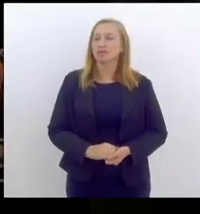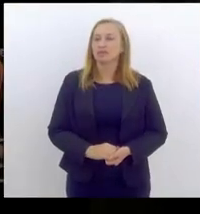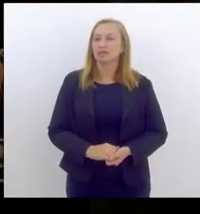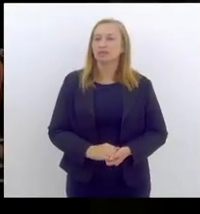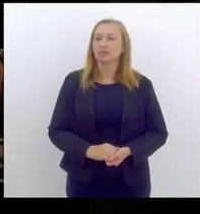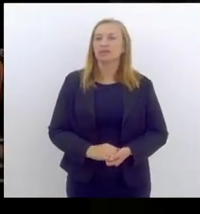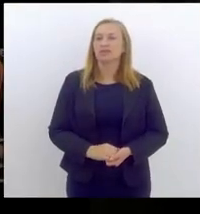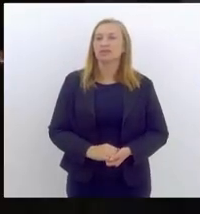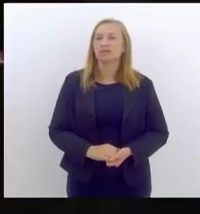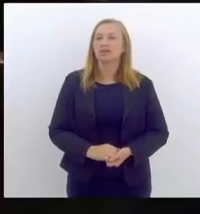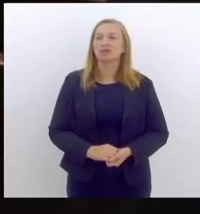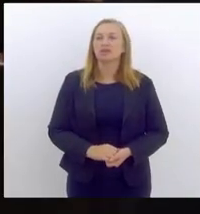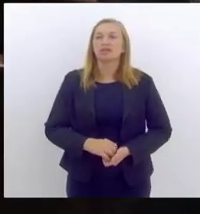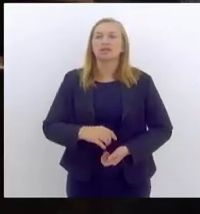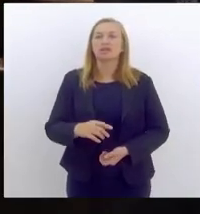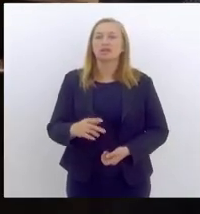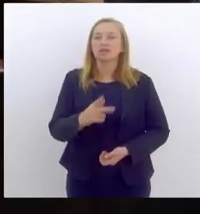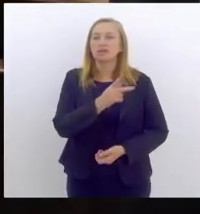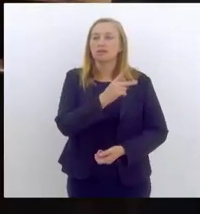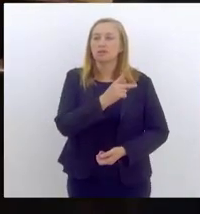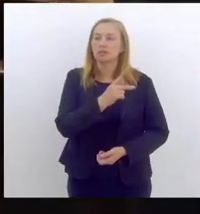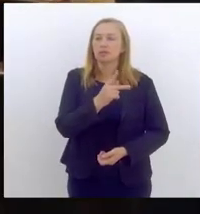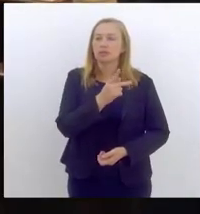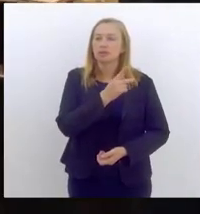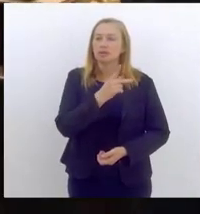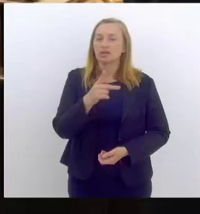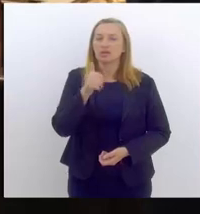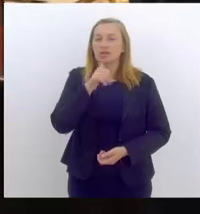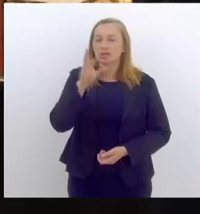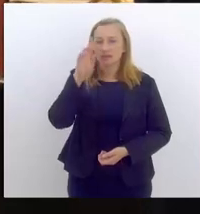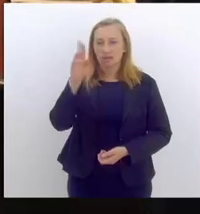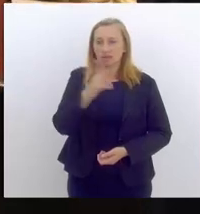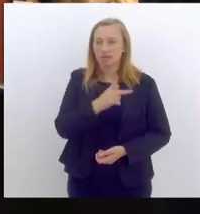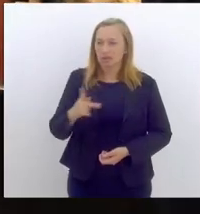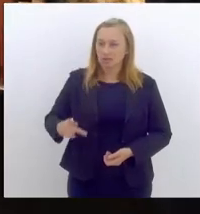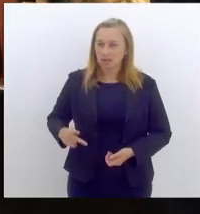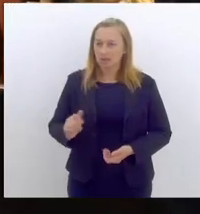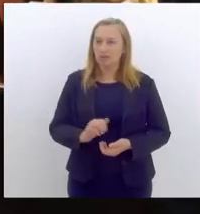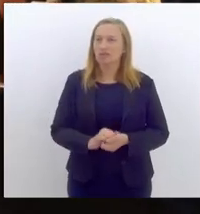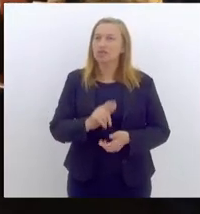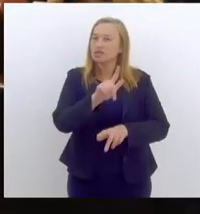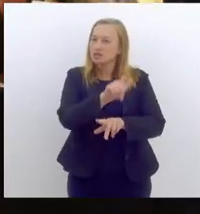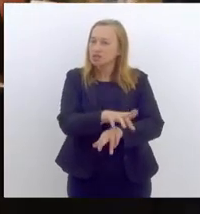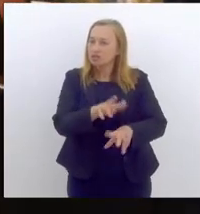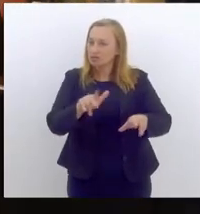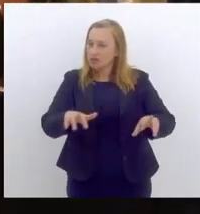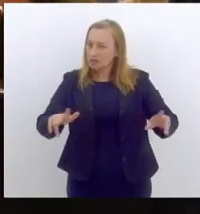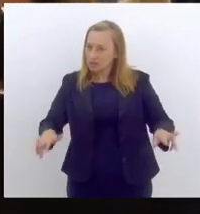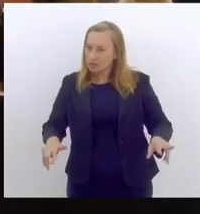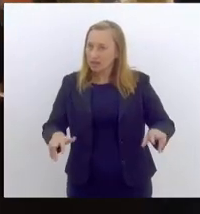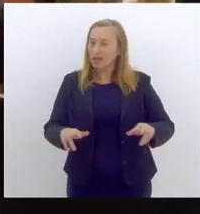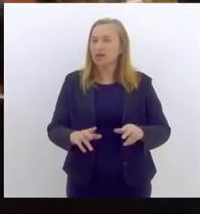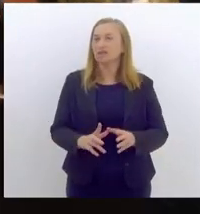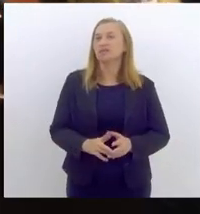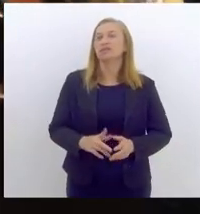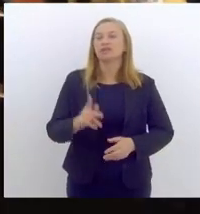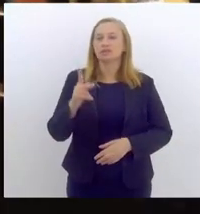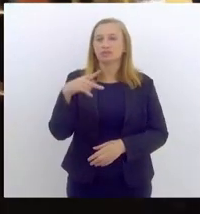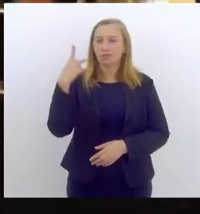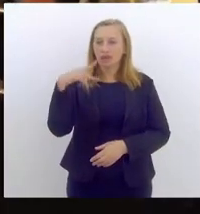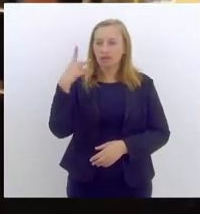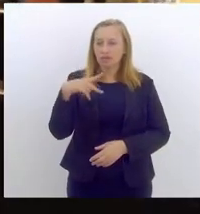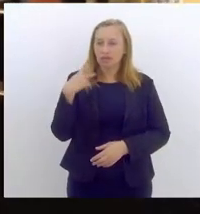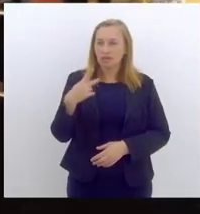Senhora presidenta, presidente, em defesa da diversidade, da pluralidade do parlamento, da